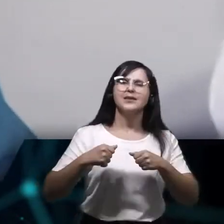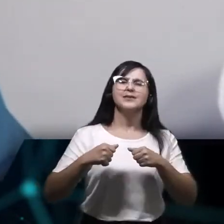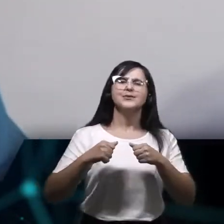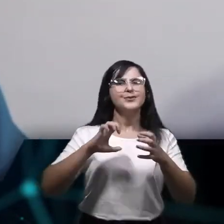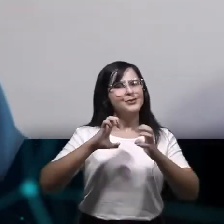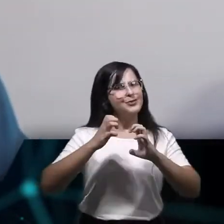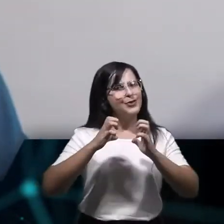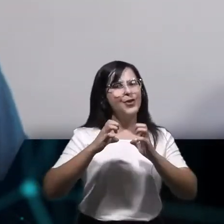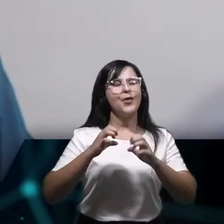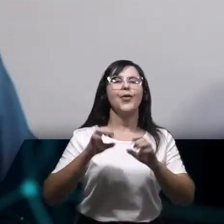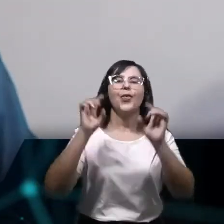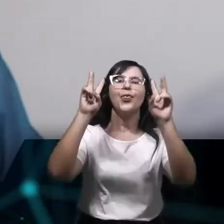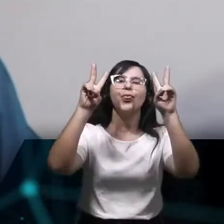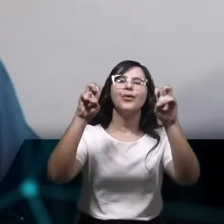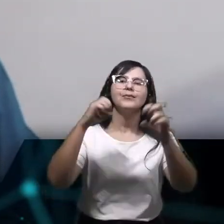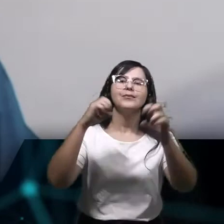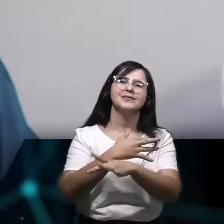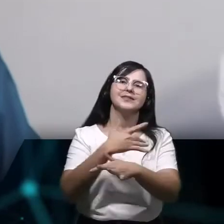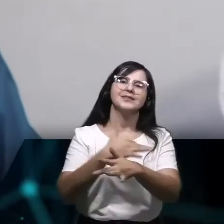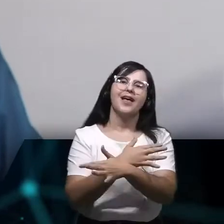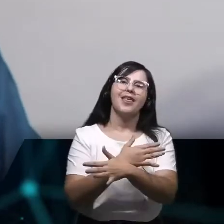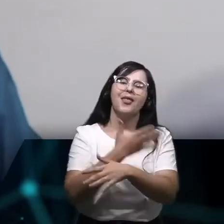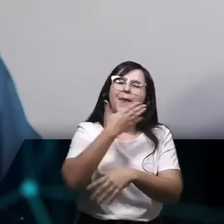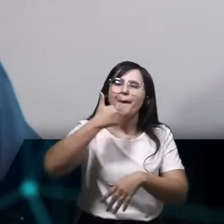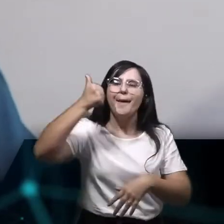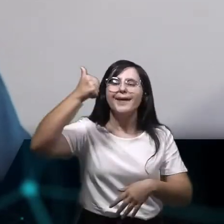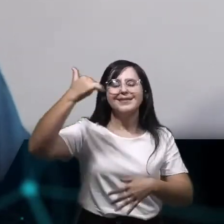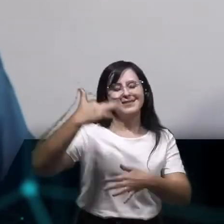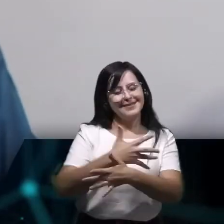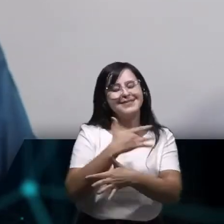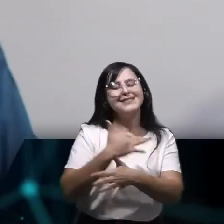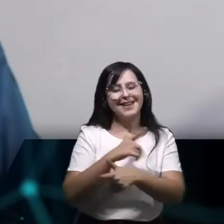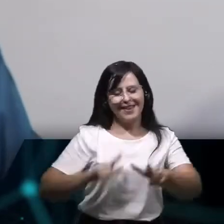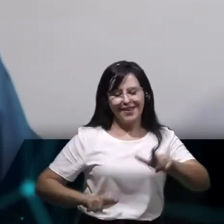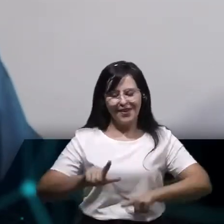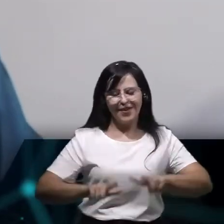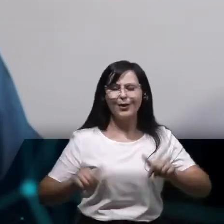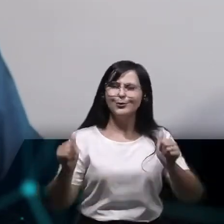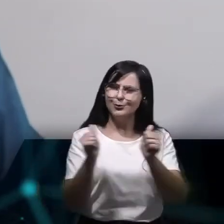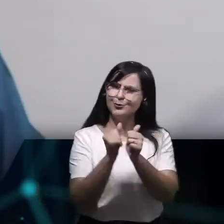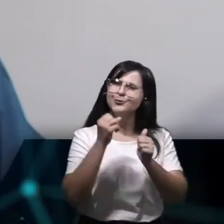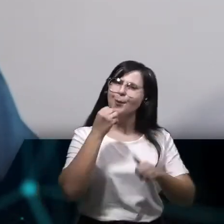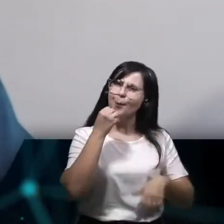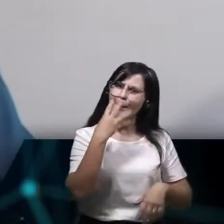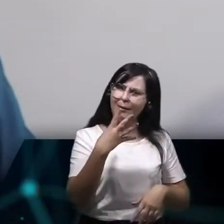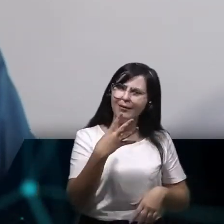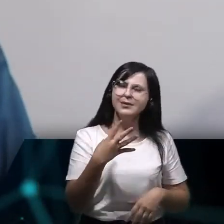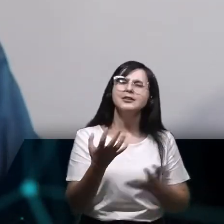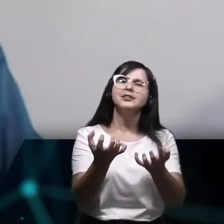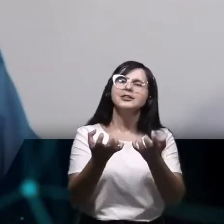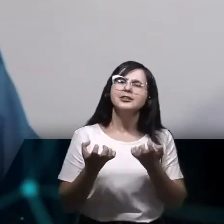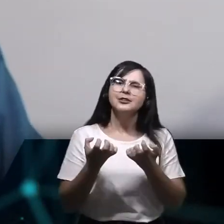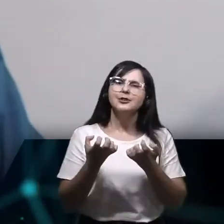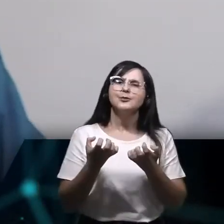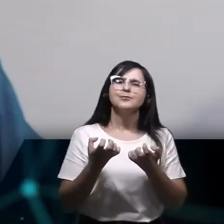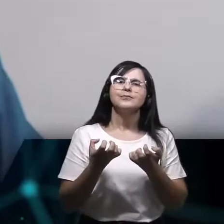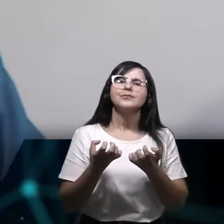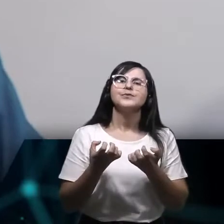unir para que realmente a gente venha fazer um bom trabalho no meio ambiente, tirar o lixão